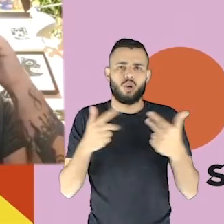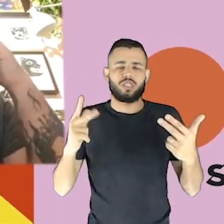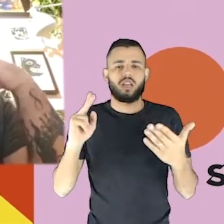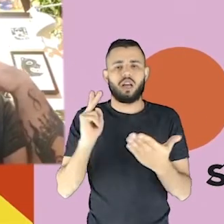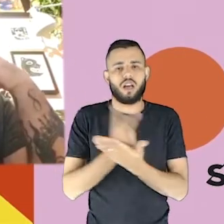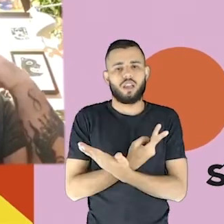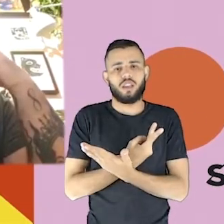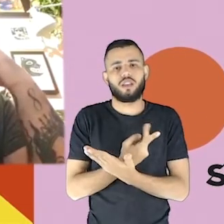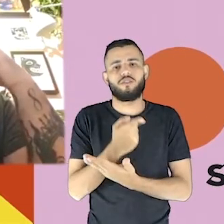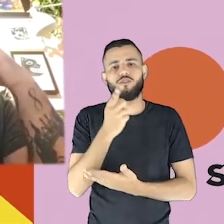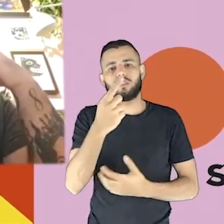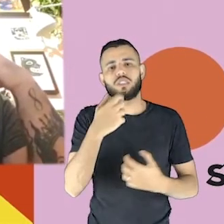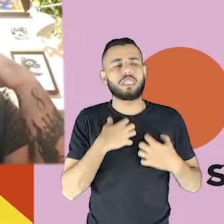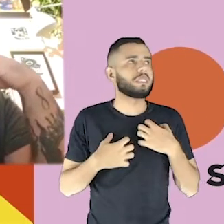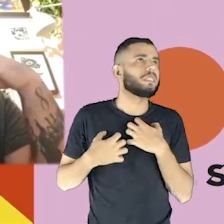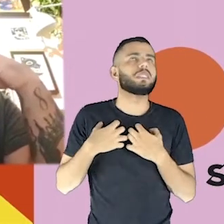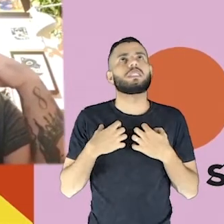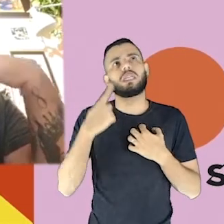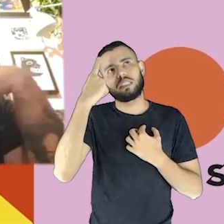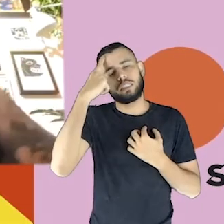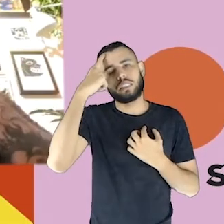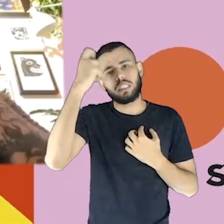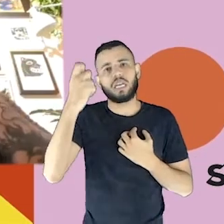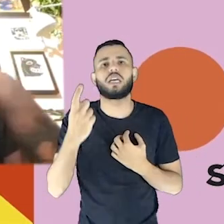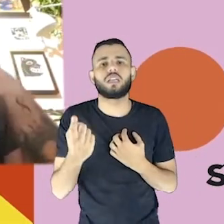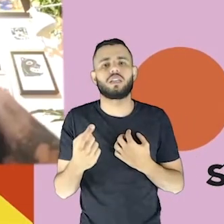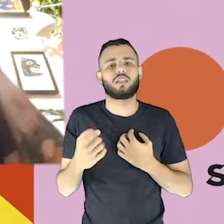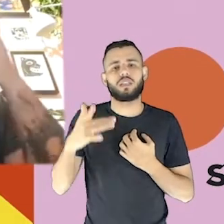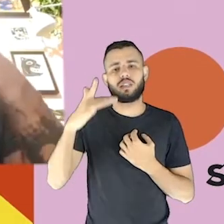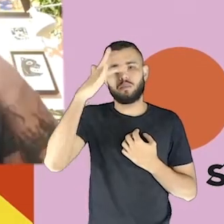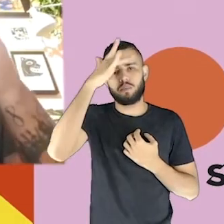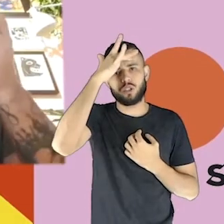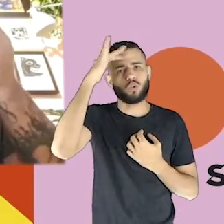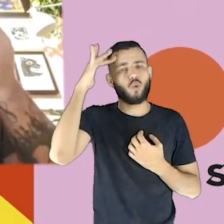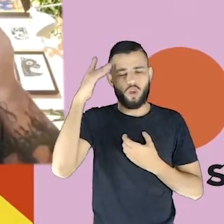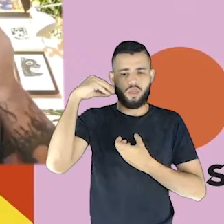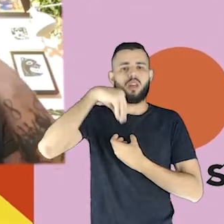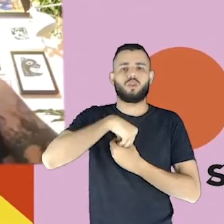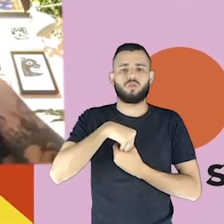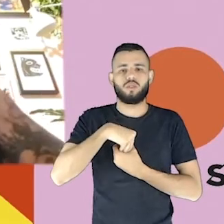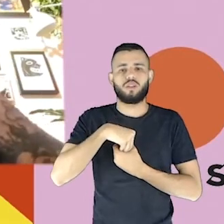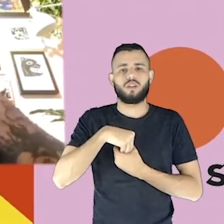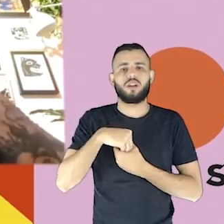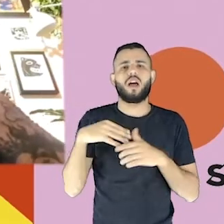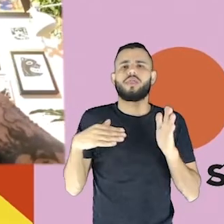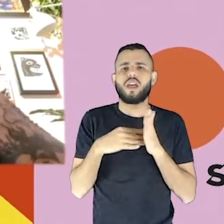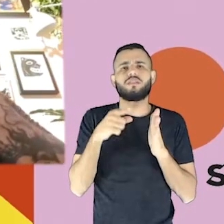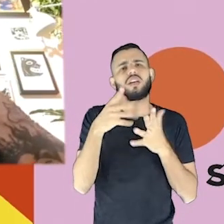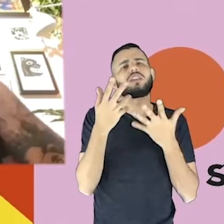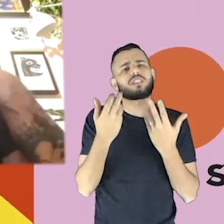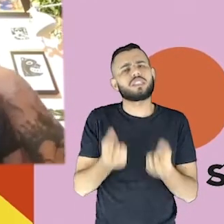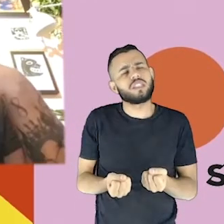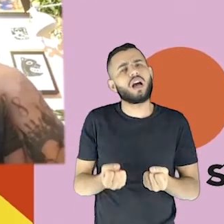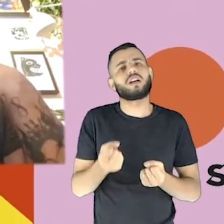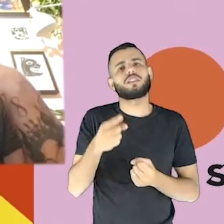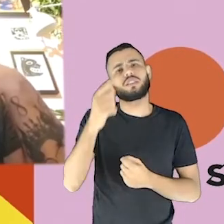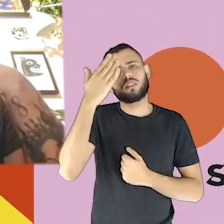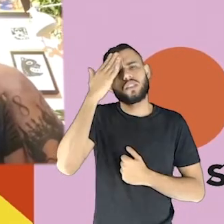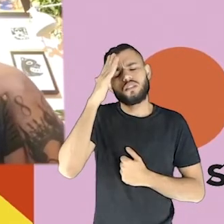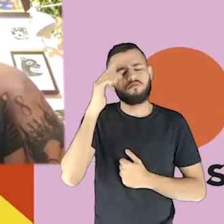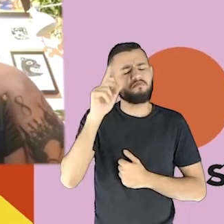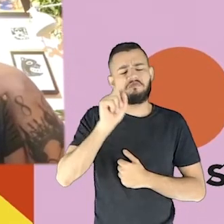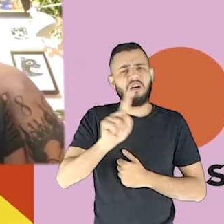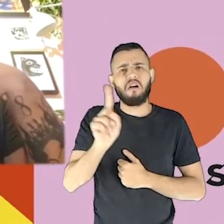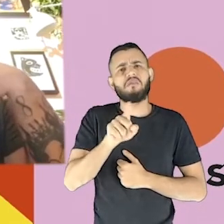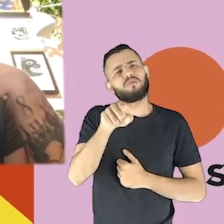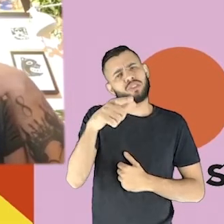coisa errada, você vai com essa ideia, com essa formação de pessoa lá para dentro. Né? Até você se aceitar, você entender que não, que